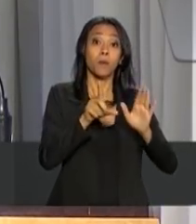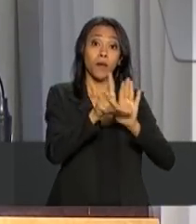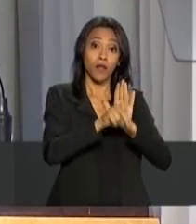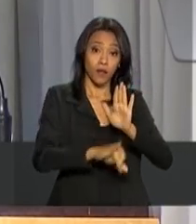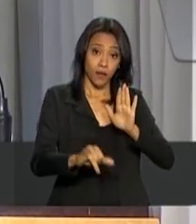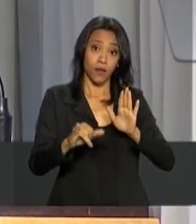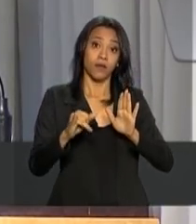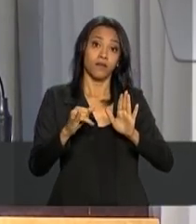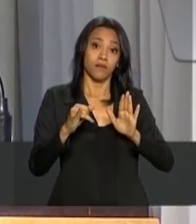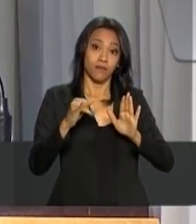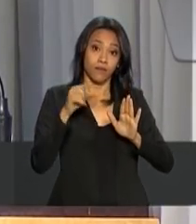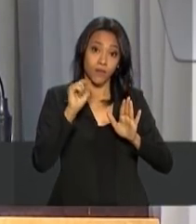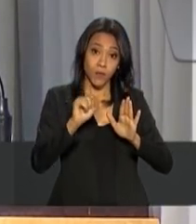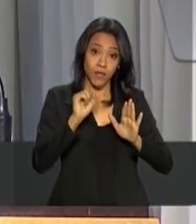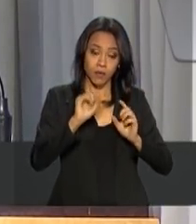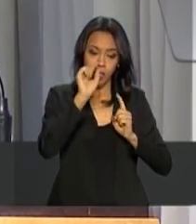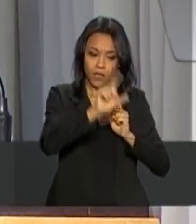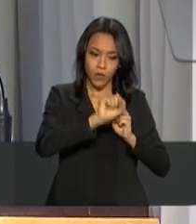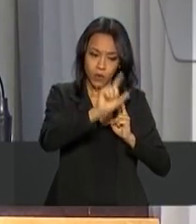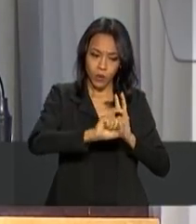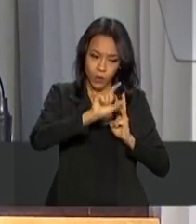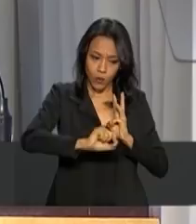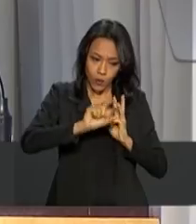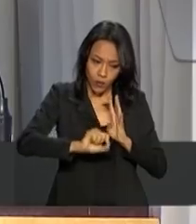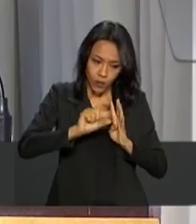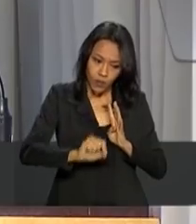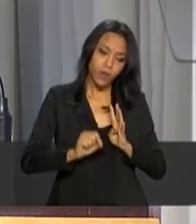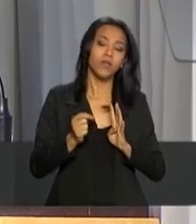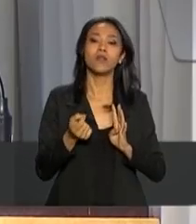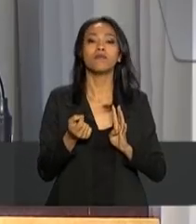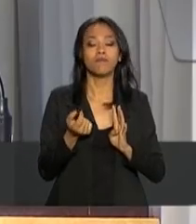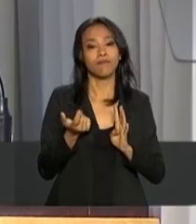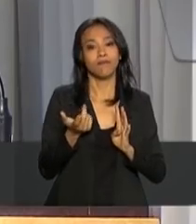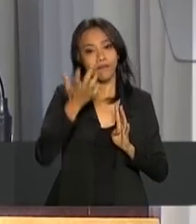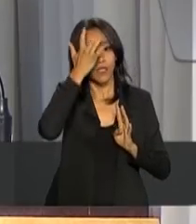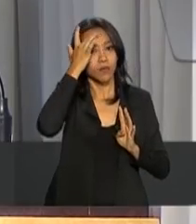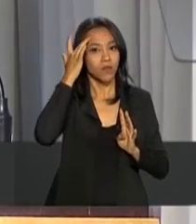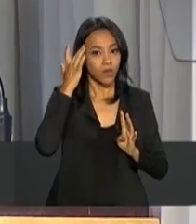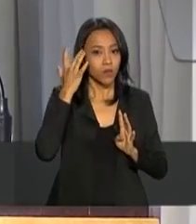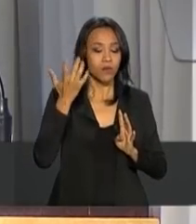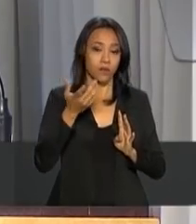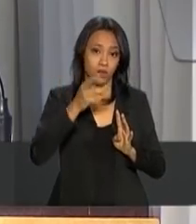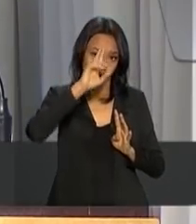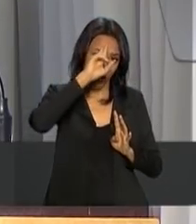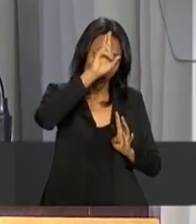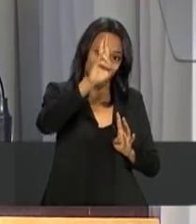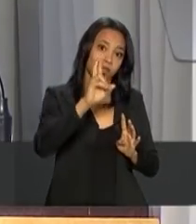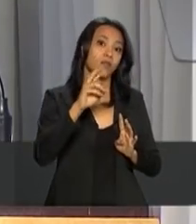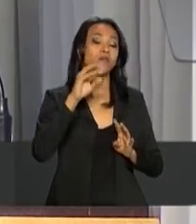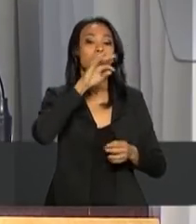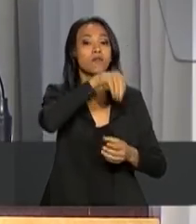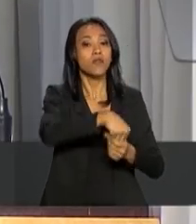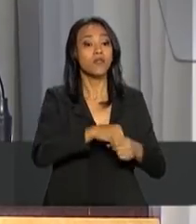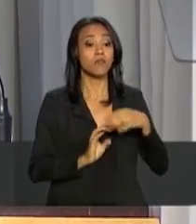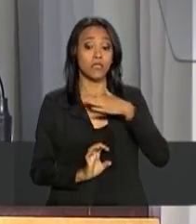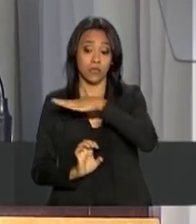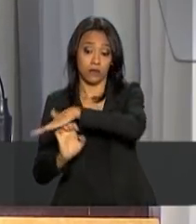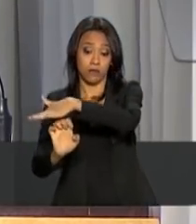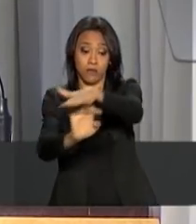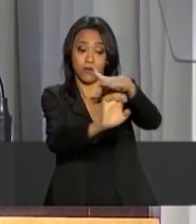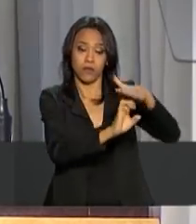regulamentava as nomeações para as estatais, não é? Para não haver ingerência de nenhuma natureza, a não